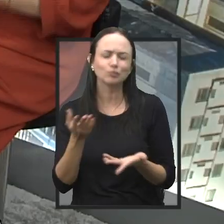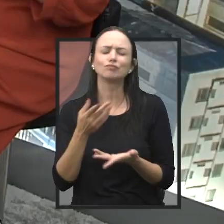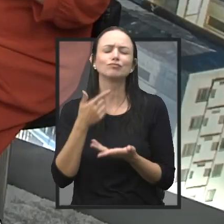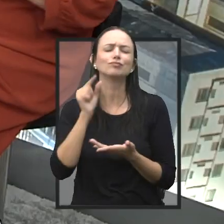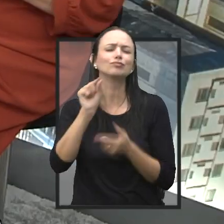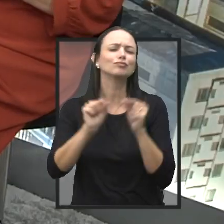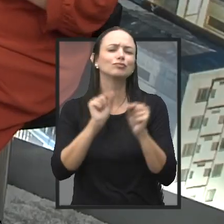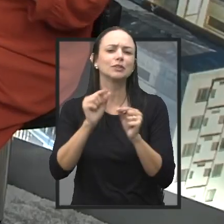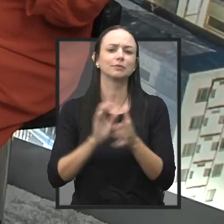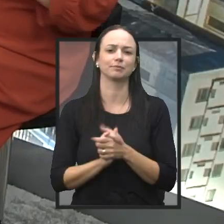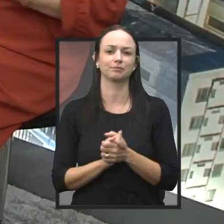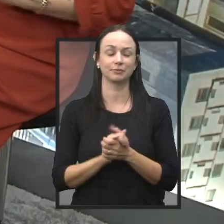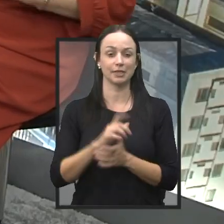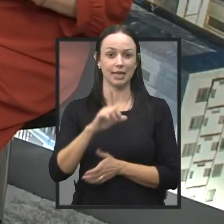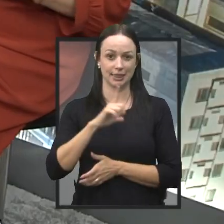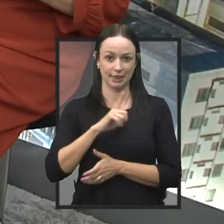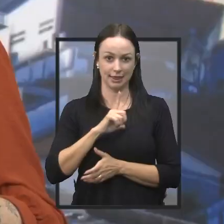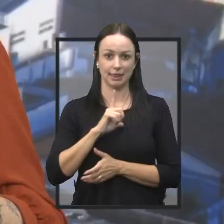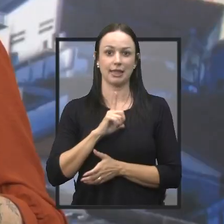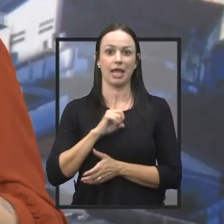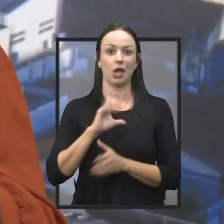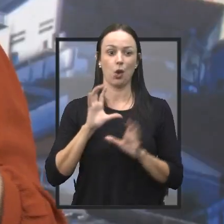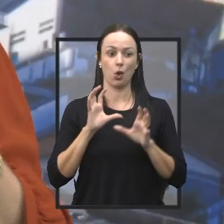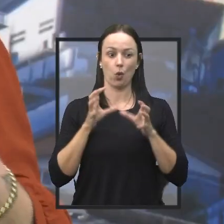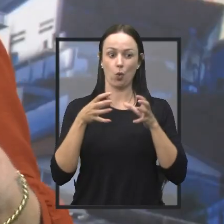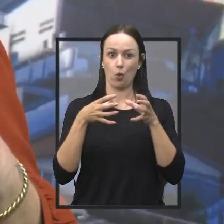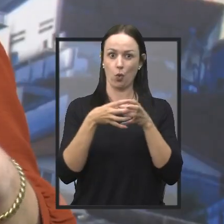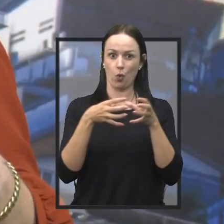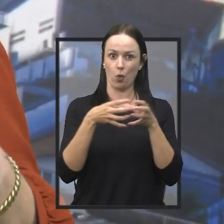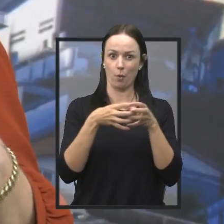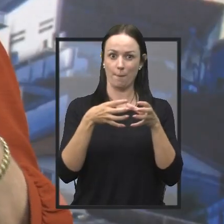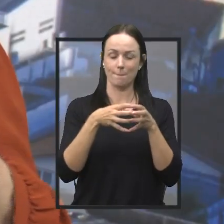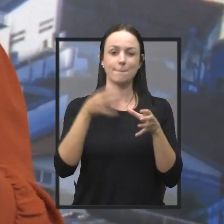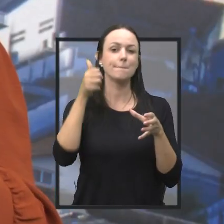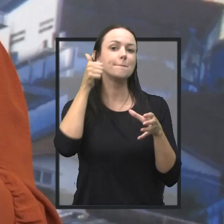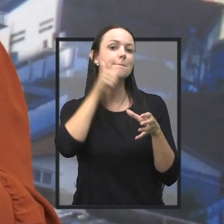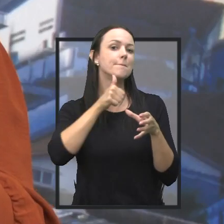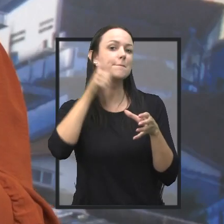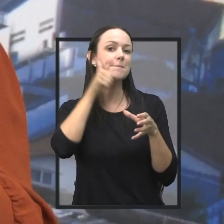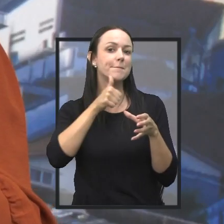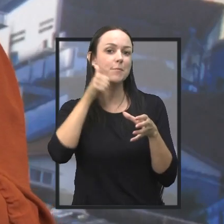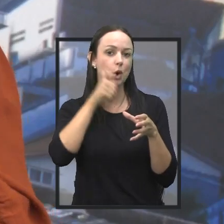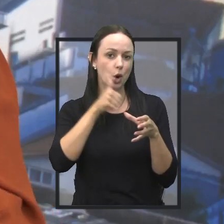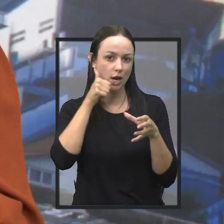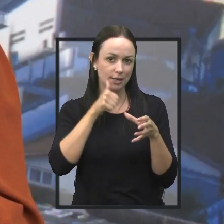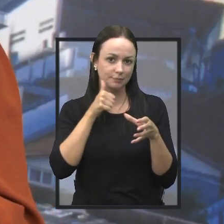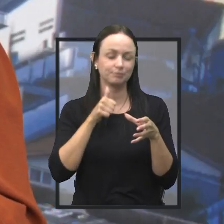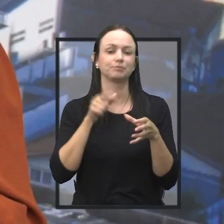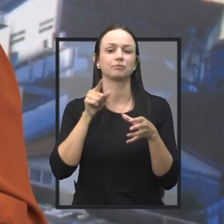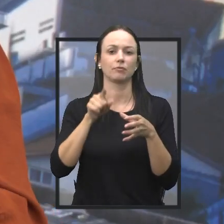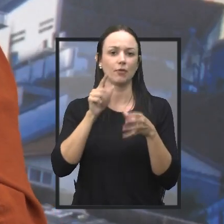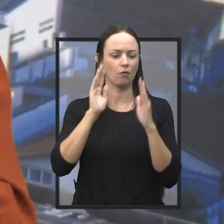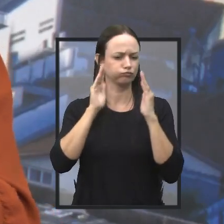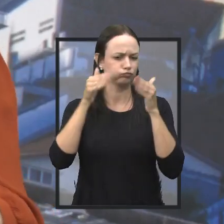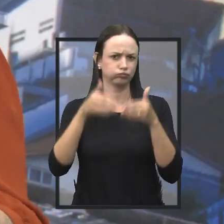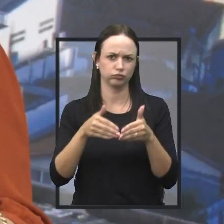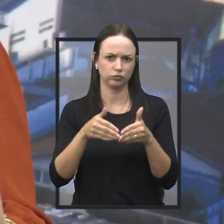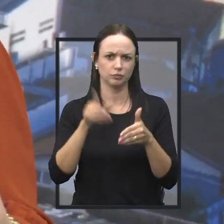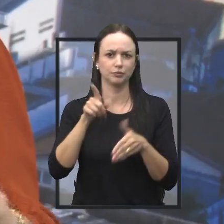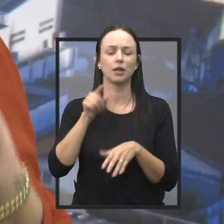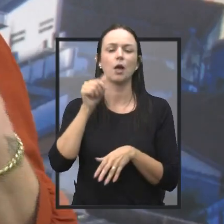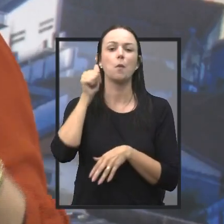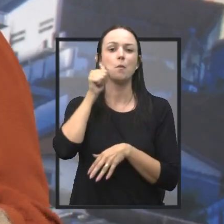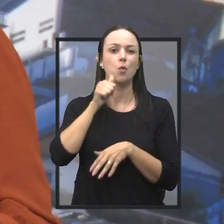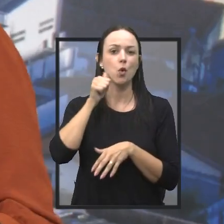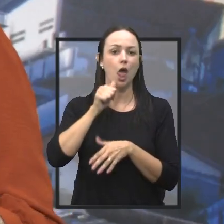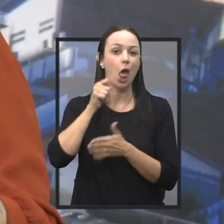iniciativa. Existe um grupo de mulheres que se reuniu em torno de uma causa, né? Que são as Mulheres em